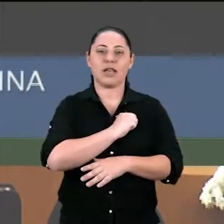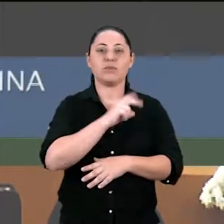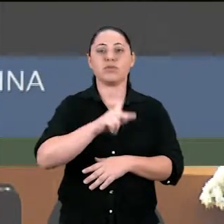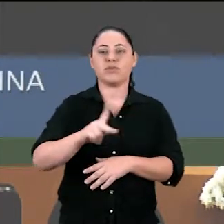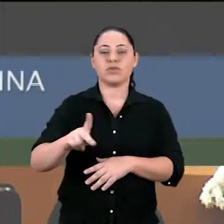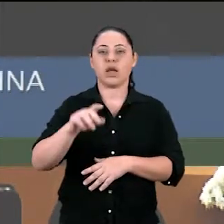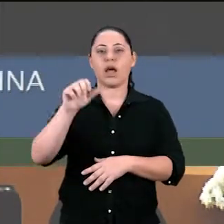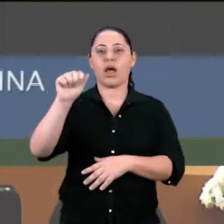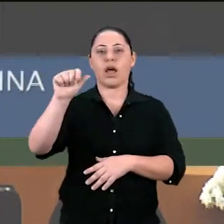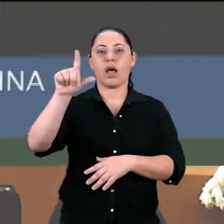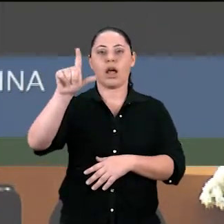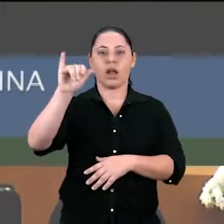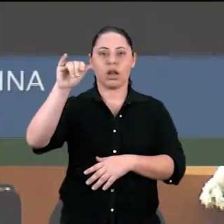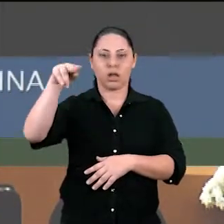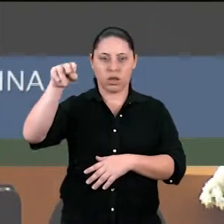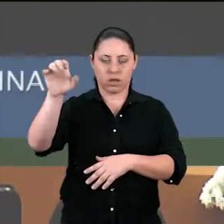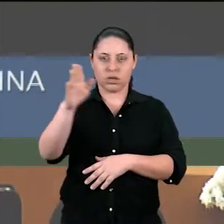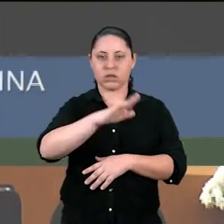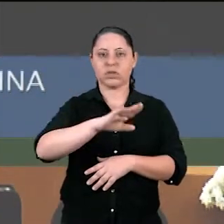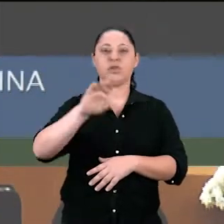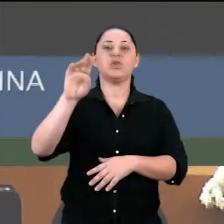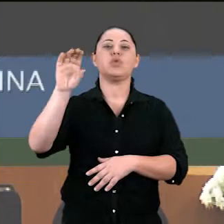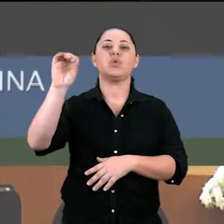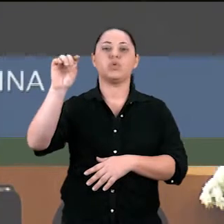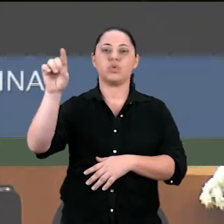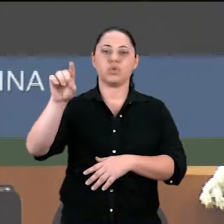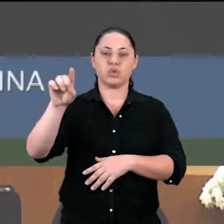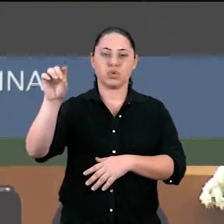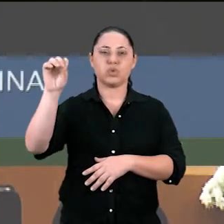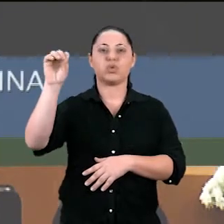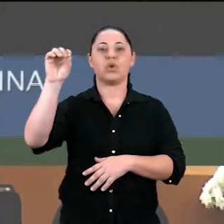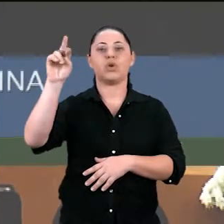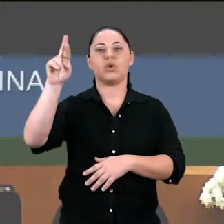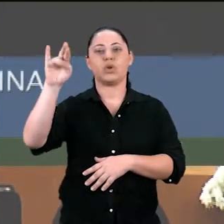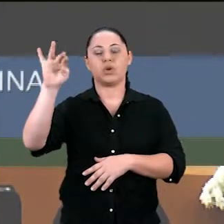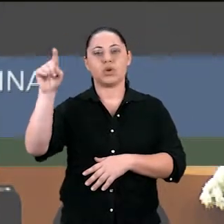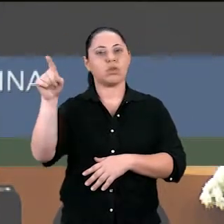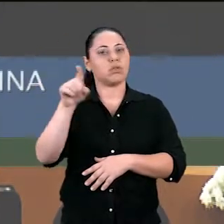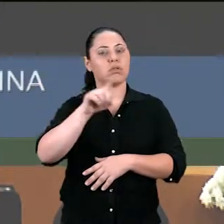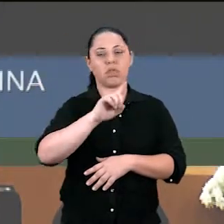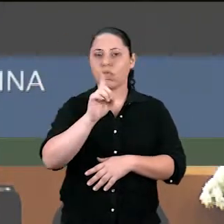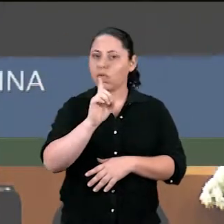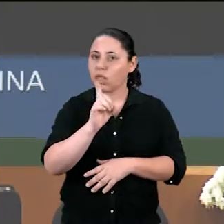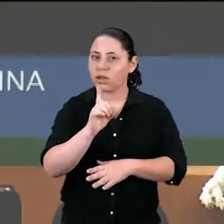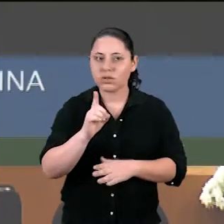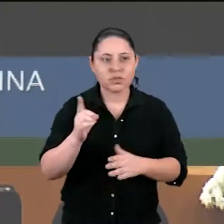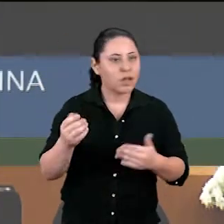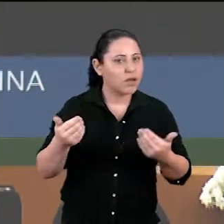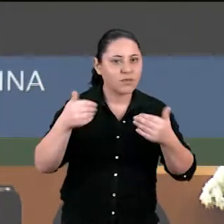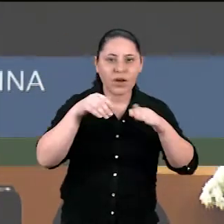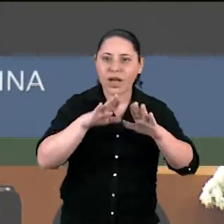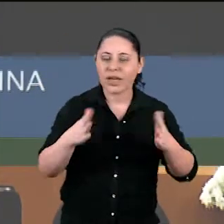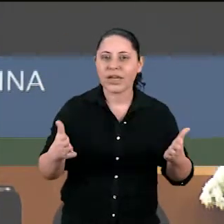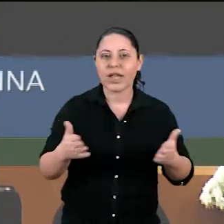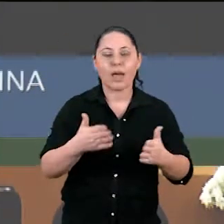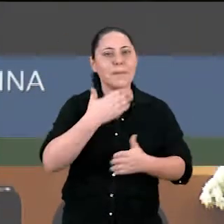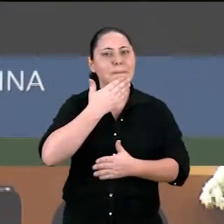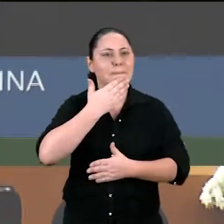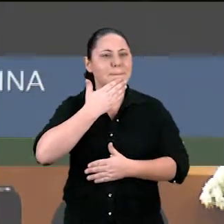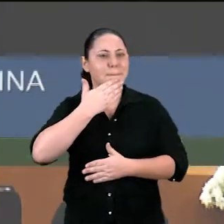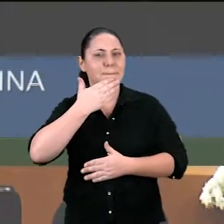como eu já disse, vou repetir porque ele não estava presente, é o que há de melhor na academia hoje no